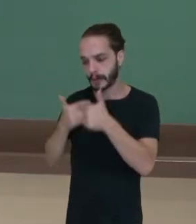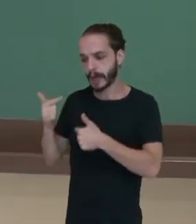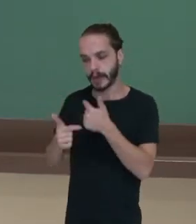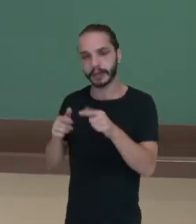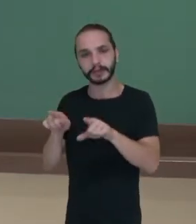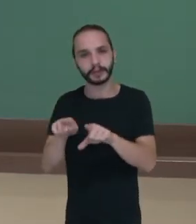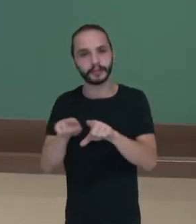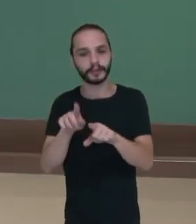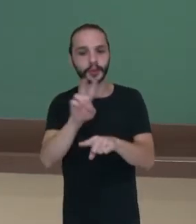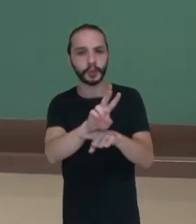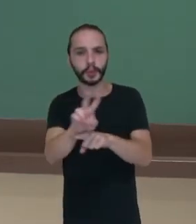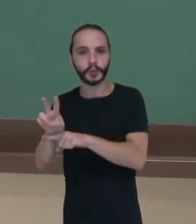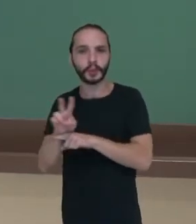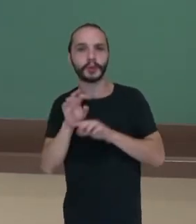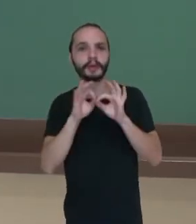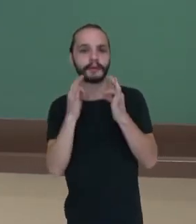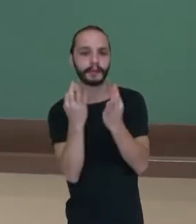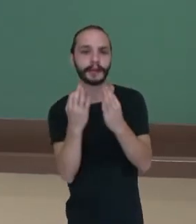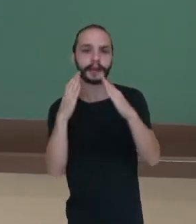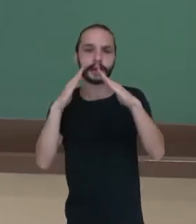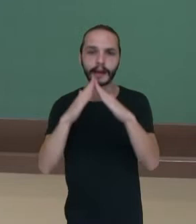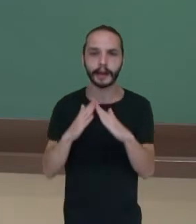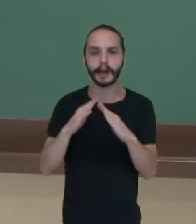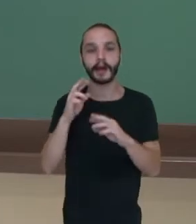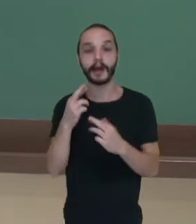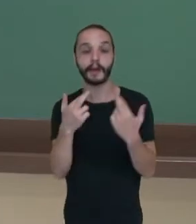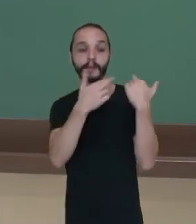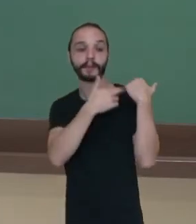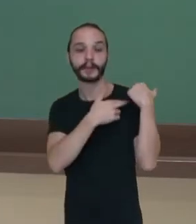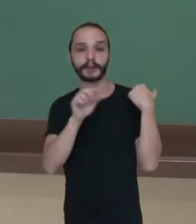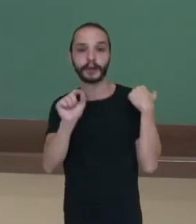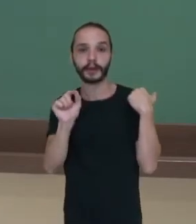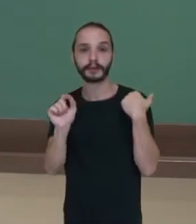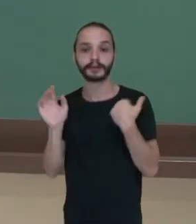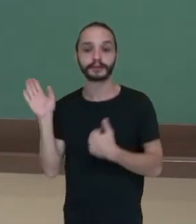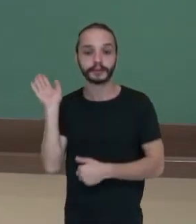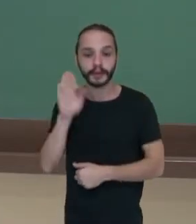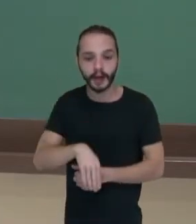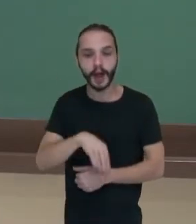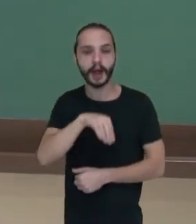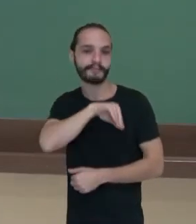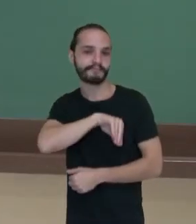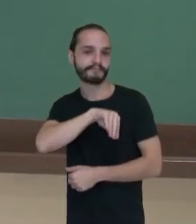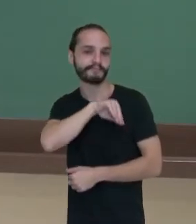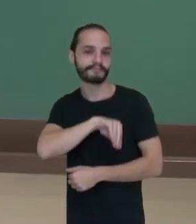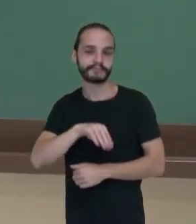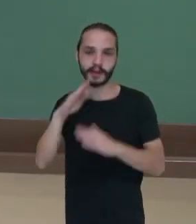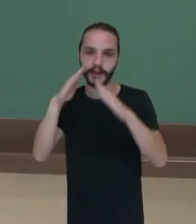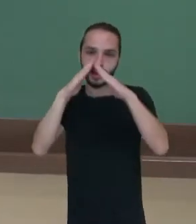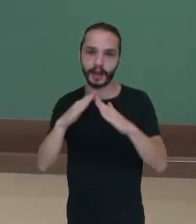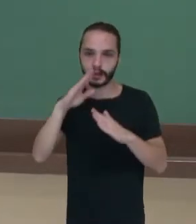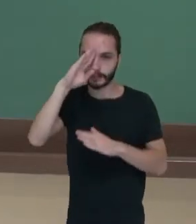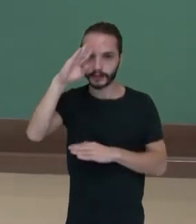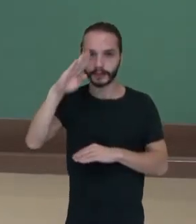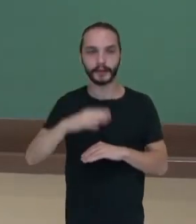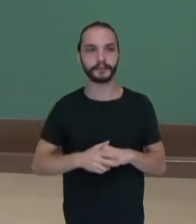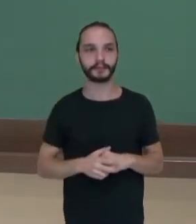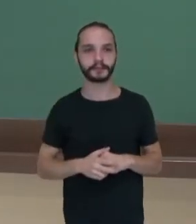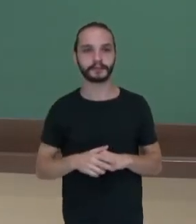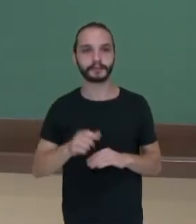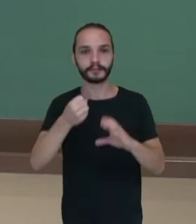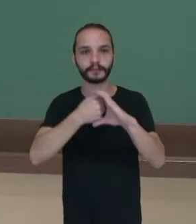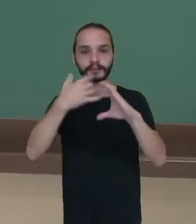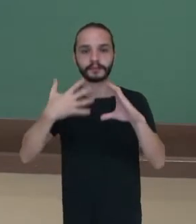gerenciam, né, a família, a casa, são as responsáveis por trazer a renda principal para a família. Característica